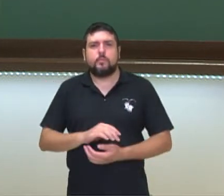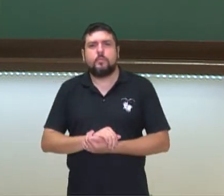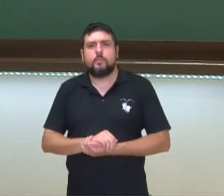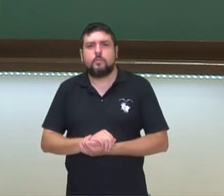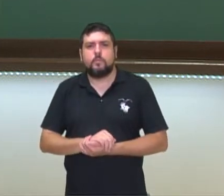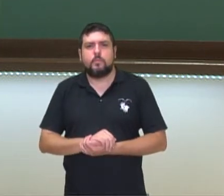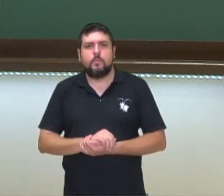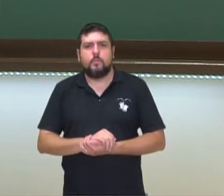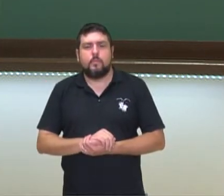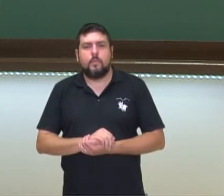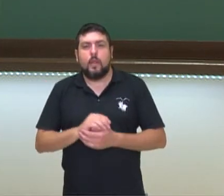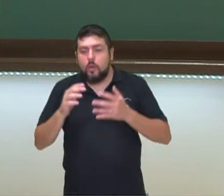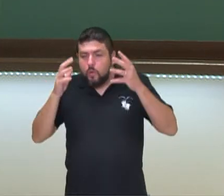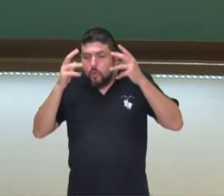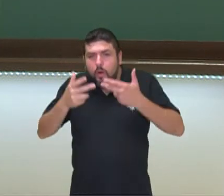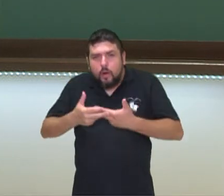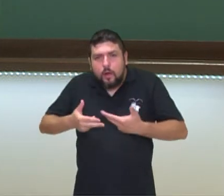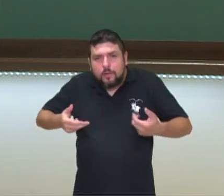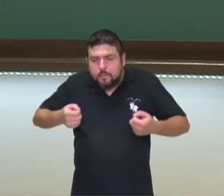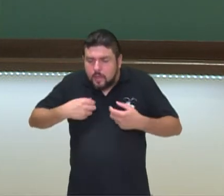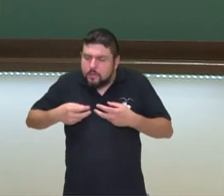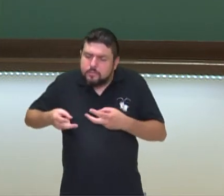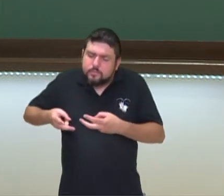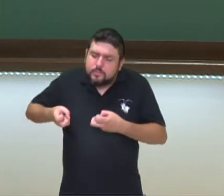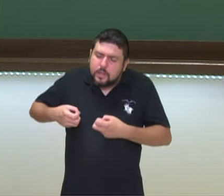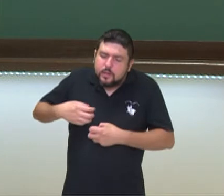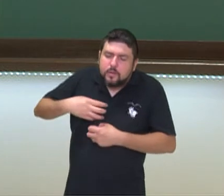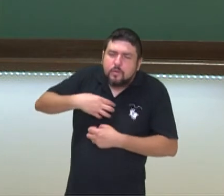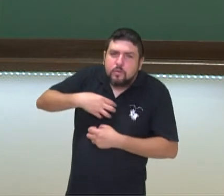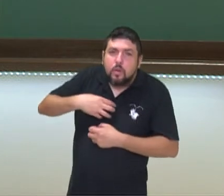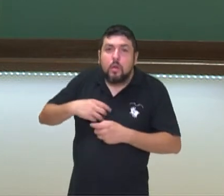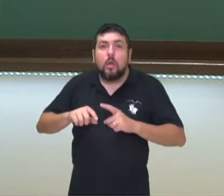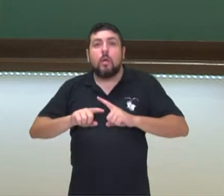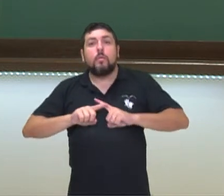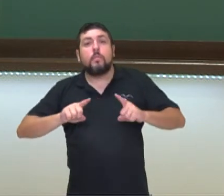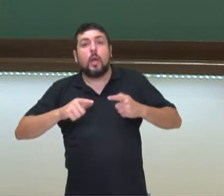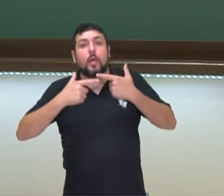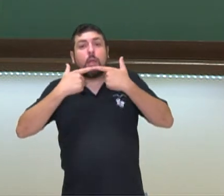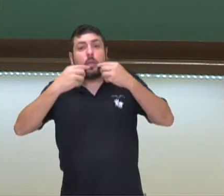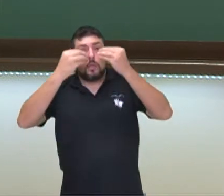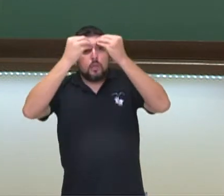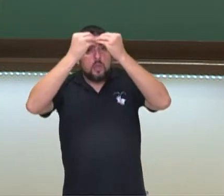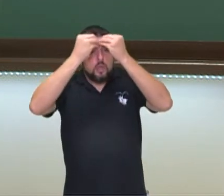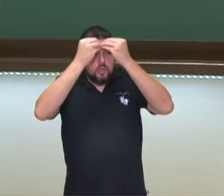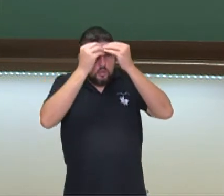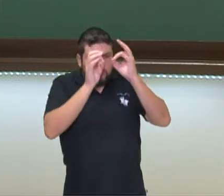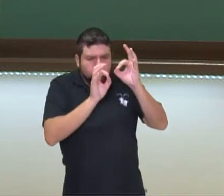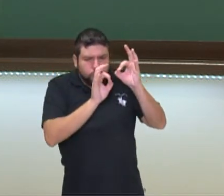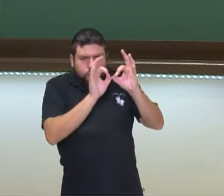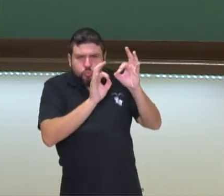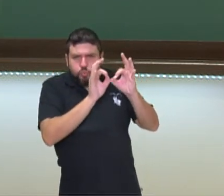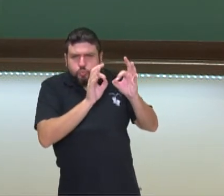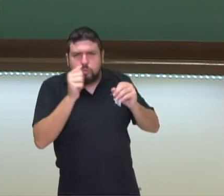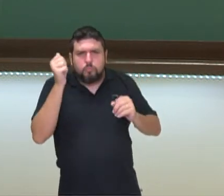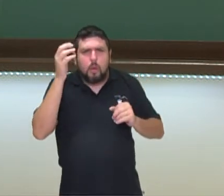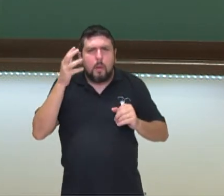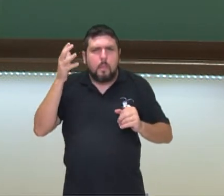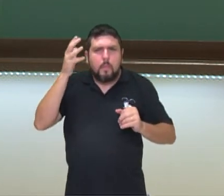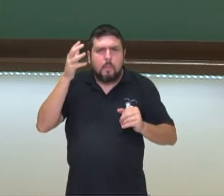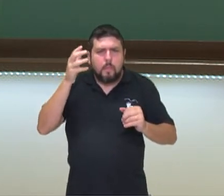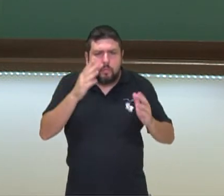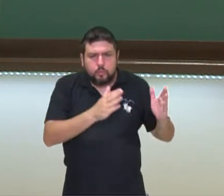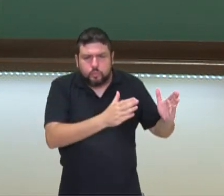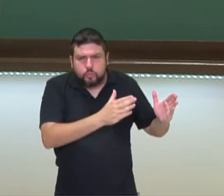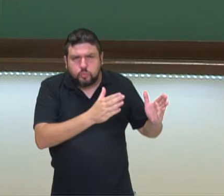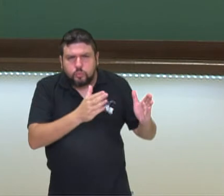pares, mas somente o ser humano usa uma linguagem estruturada. segundo Aristóteles. Portanto, isso é um